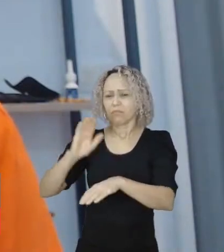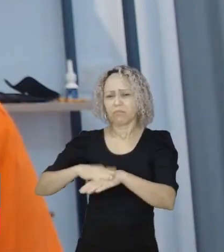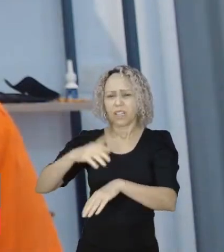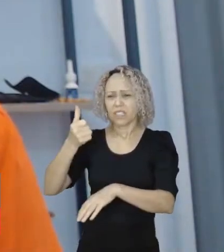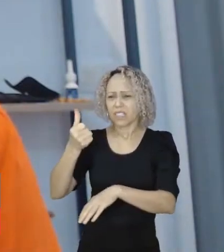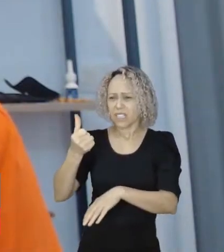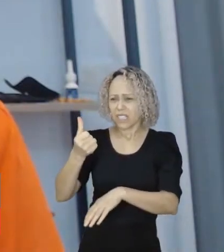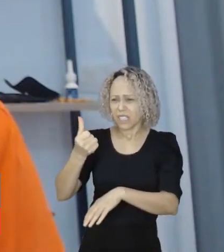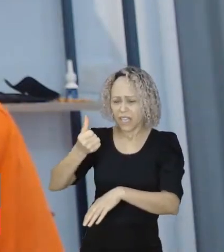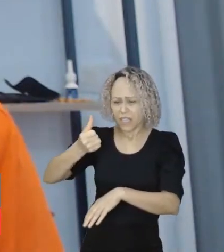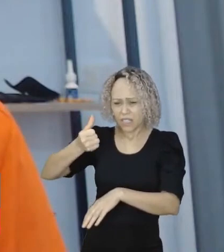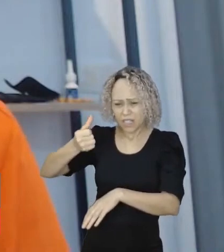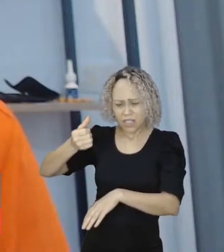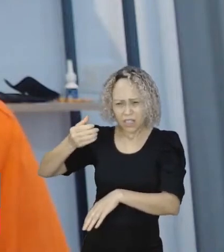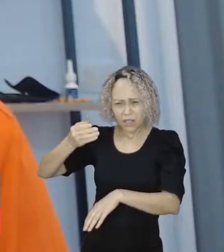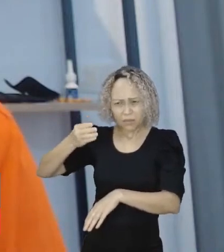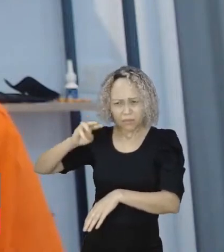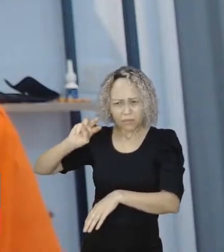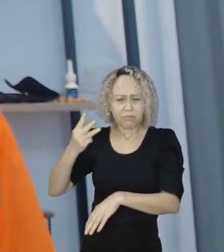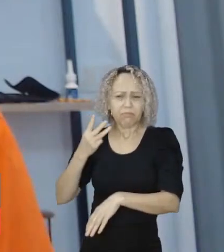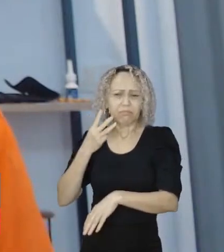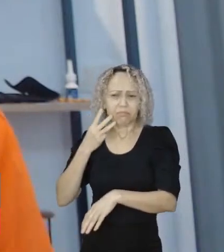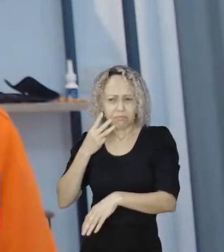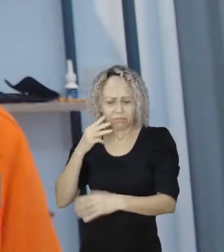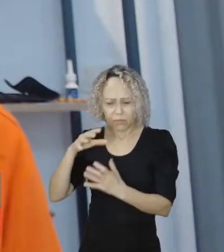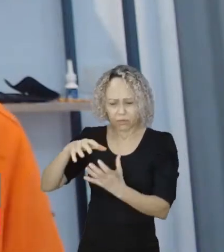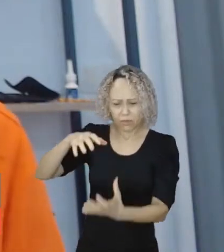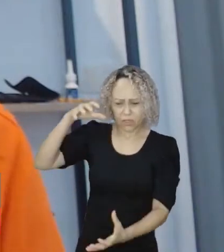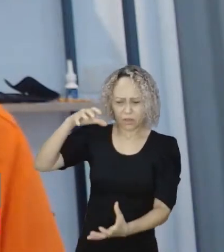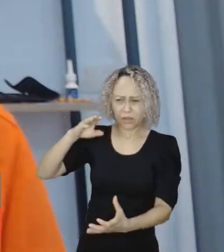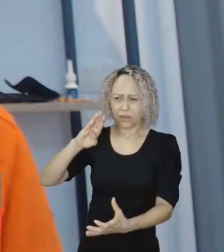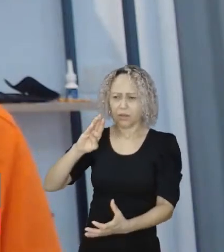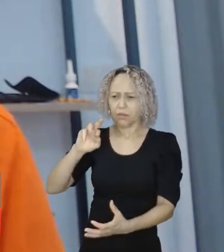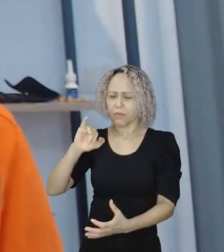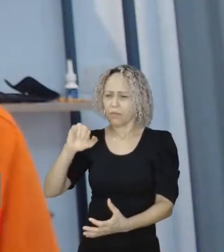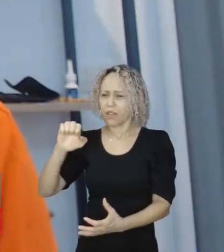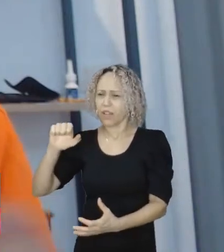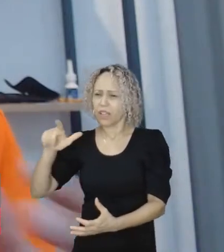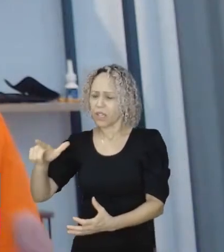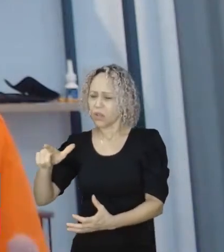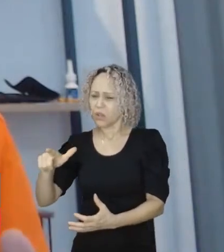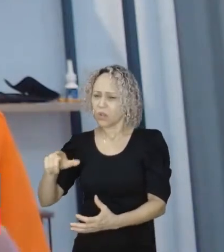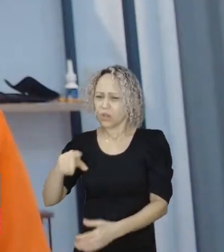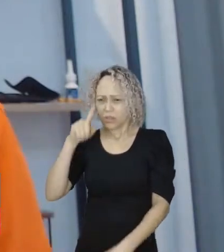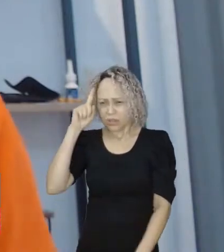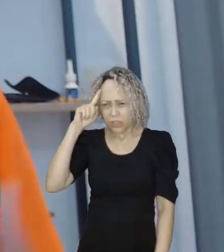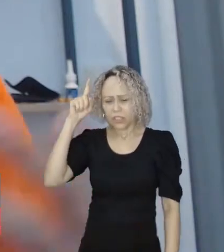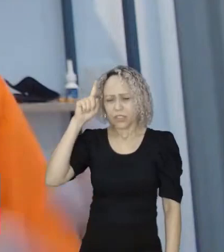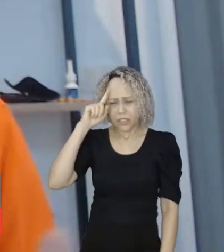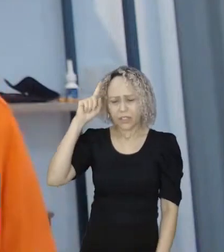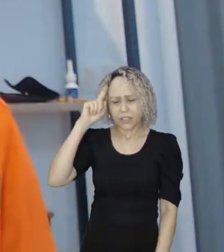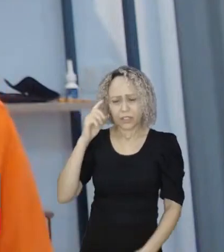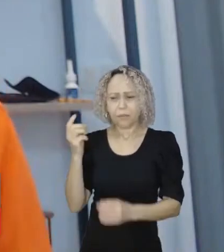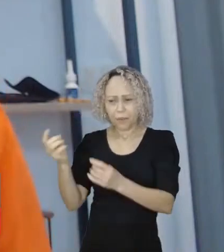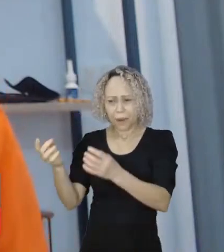em 2028 já produzindo mais de 3 milhões e 200 mil barris de petróleo dia. Isso é importante para o país,